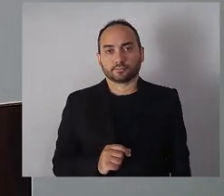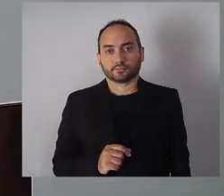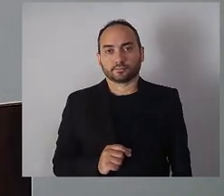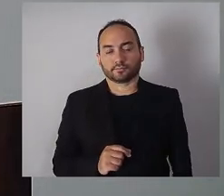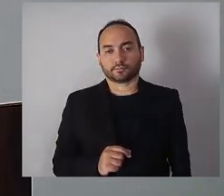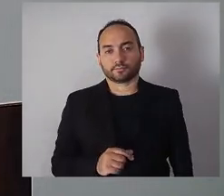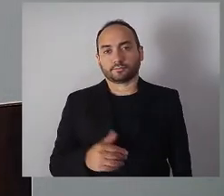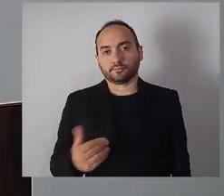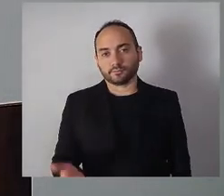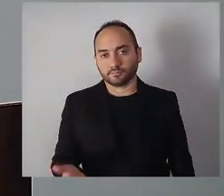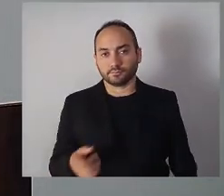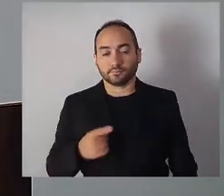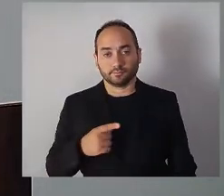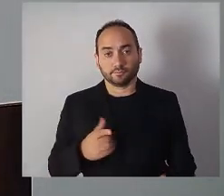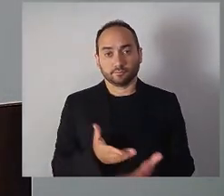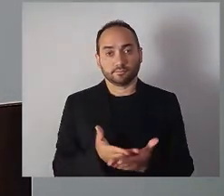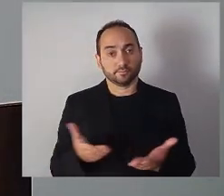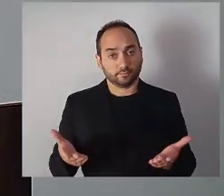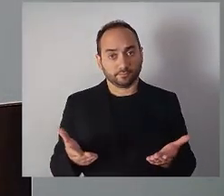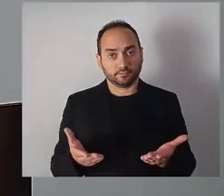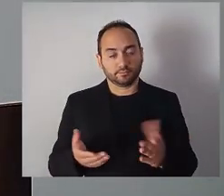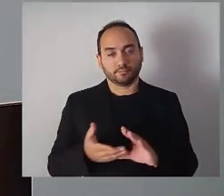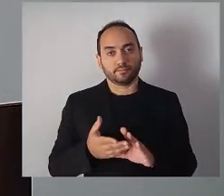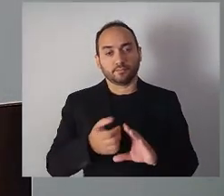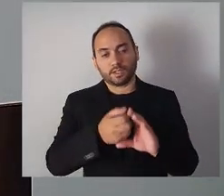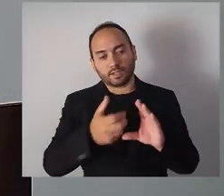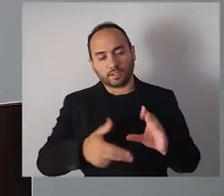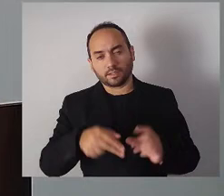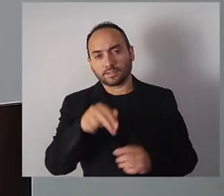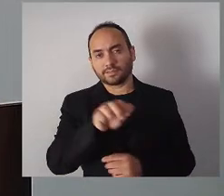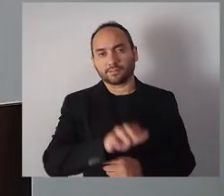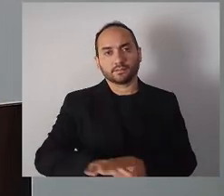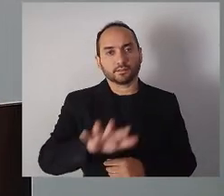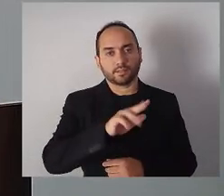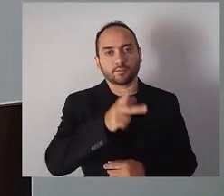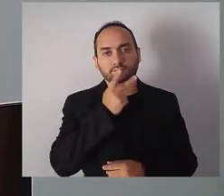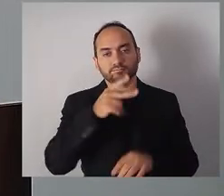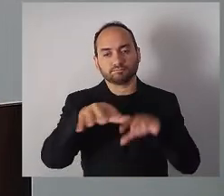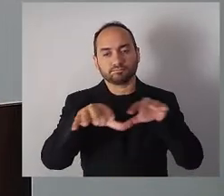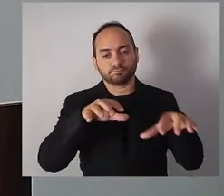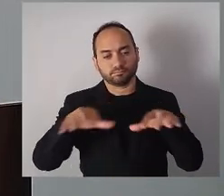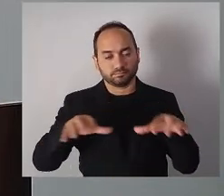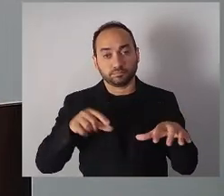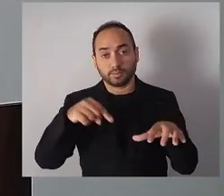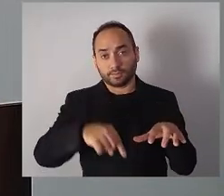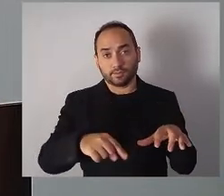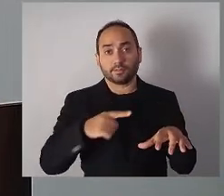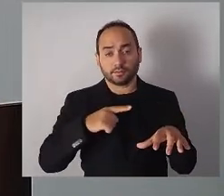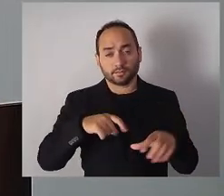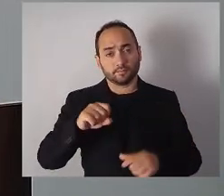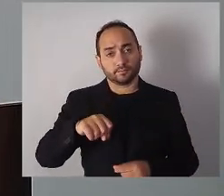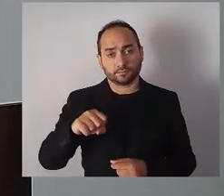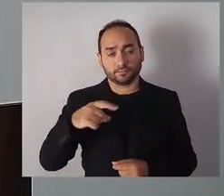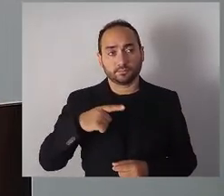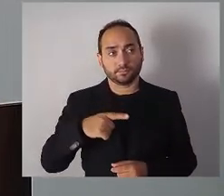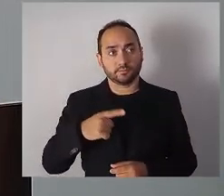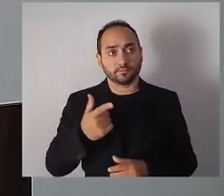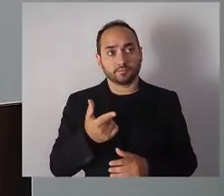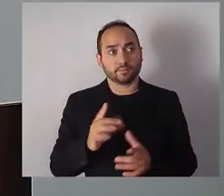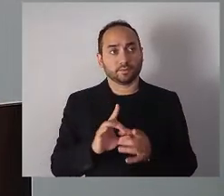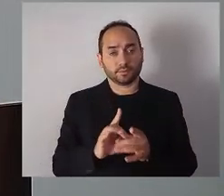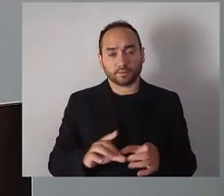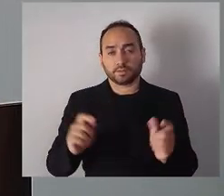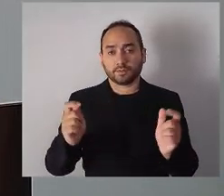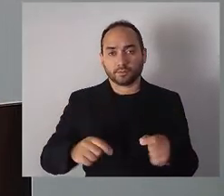Portanto, excelências, o caráter nacional dos partidos políticos, que traz, sim, a submissão